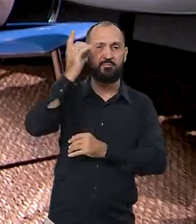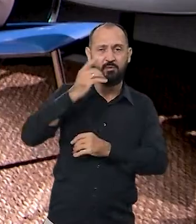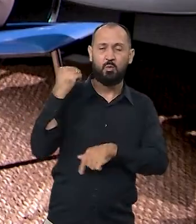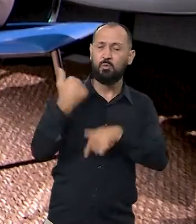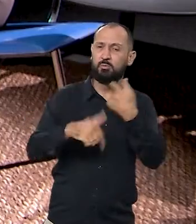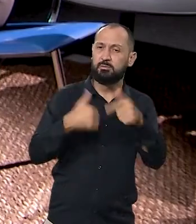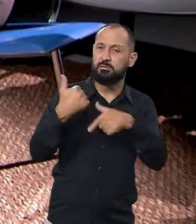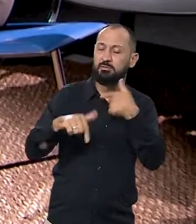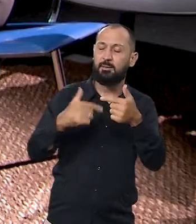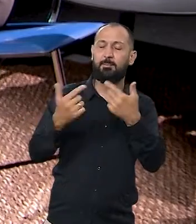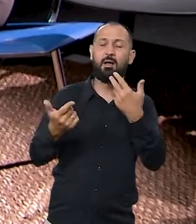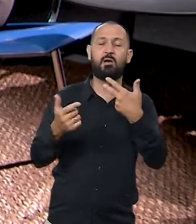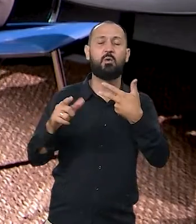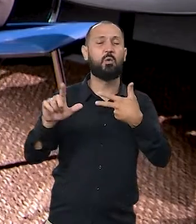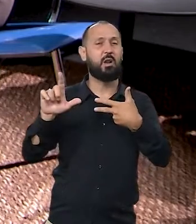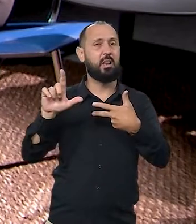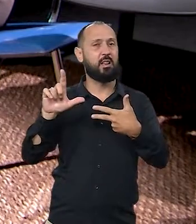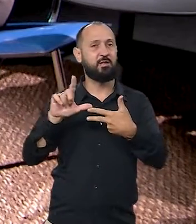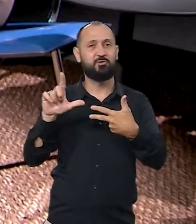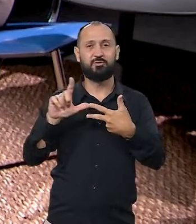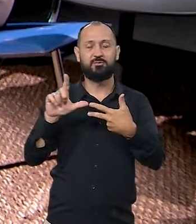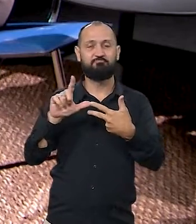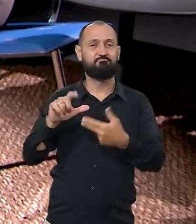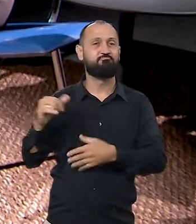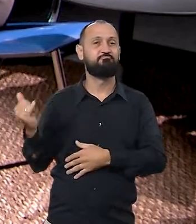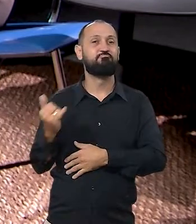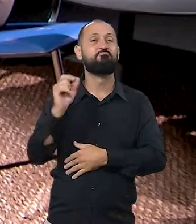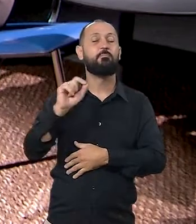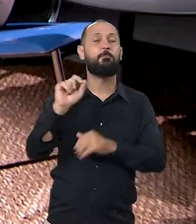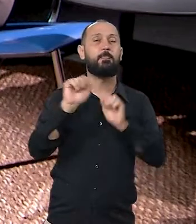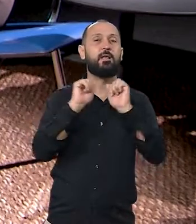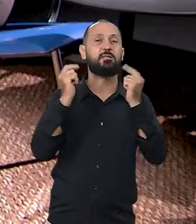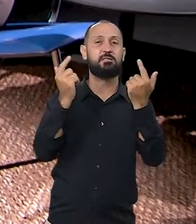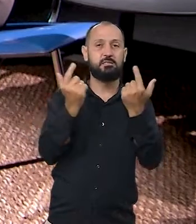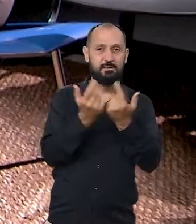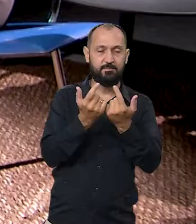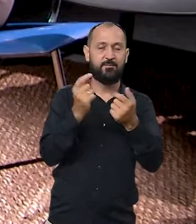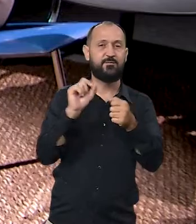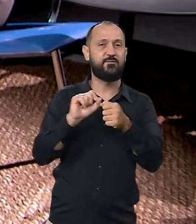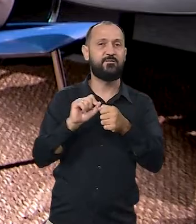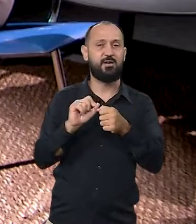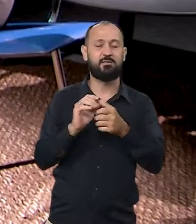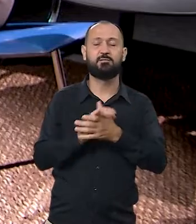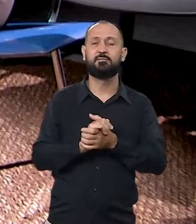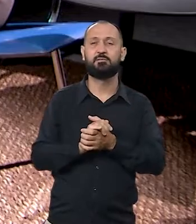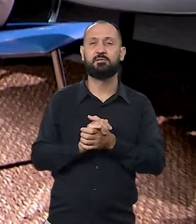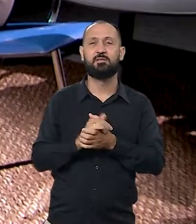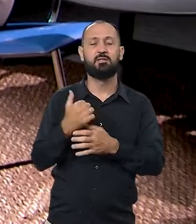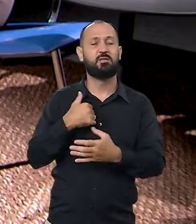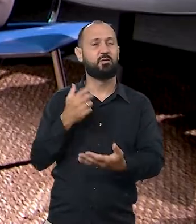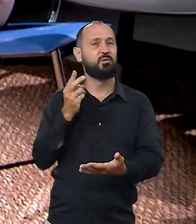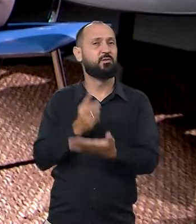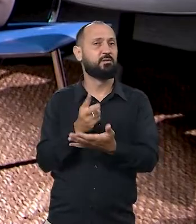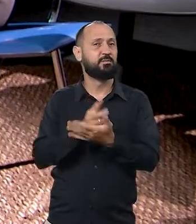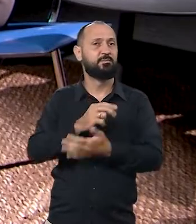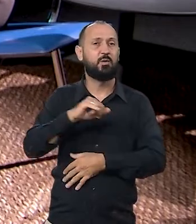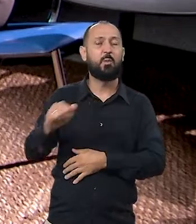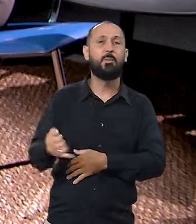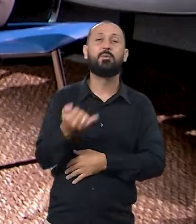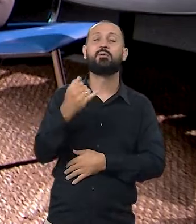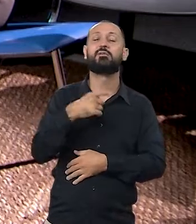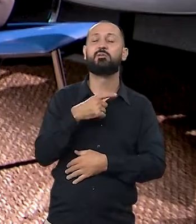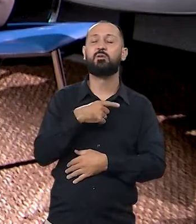trabalho legislativo, tão importante que a Assembleia Legislativa realiza. Eu sempre que eu tenho oportunidade, Lívia, eu